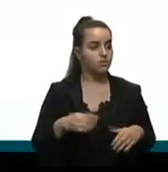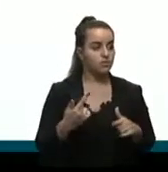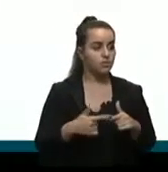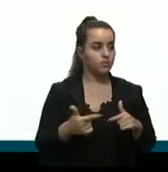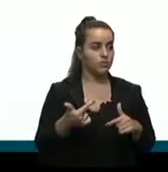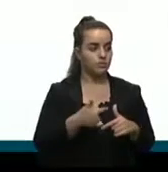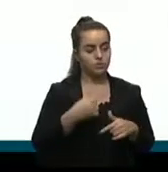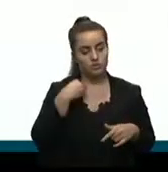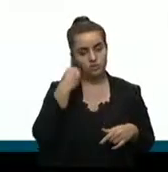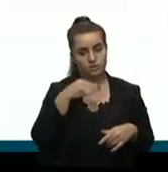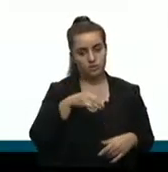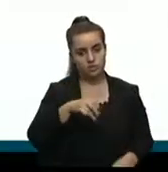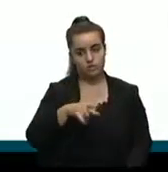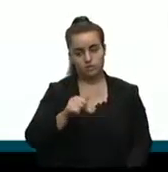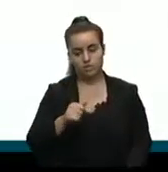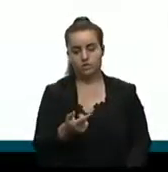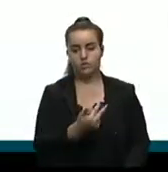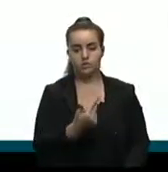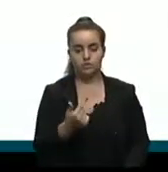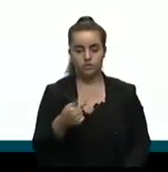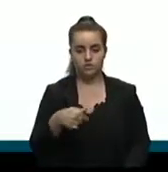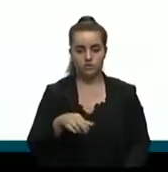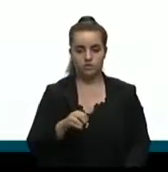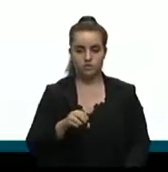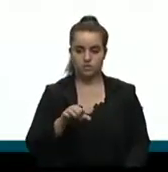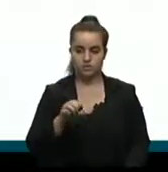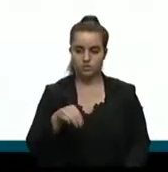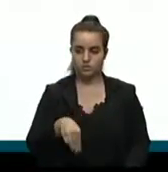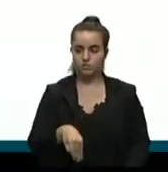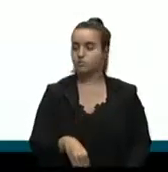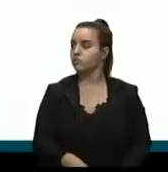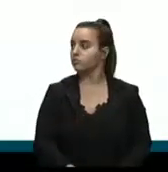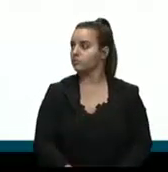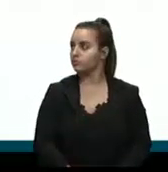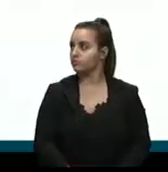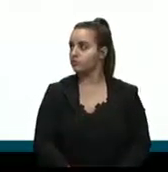2, testar a média igual a 170 centímetros.